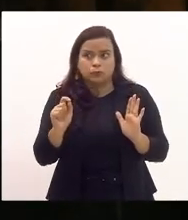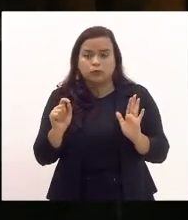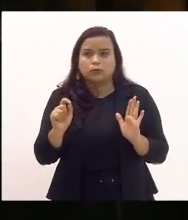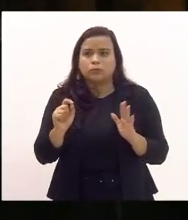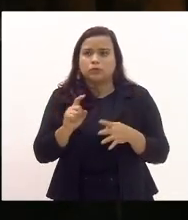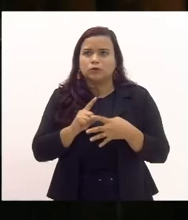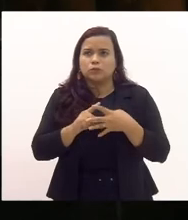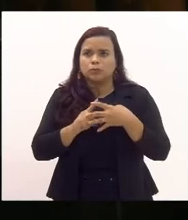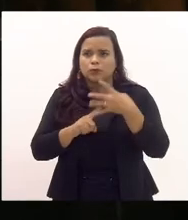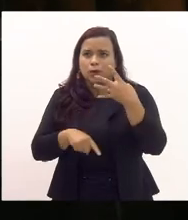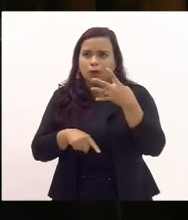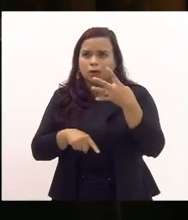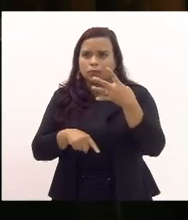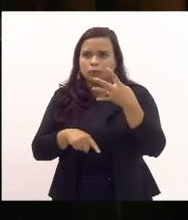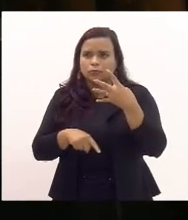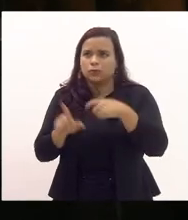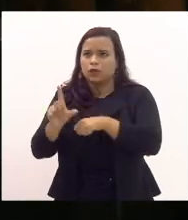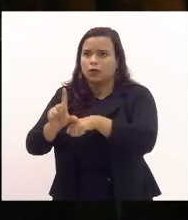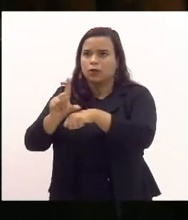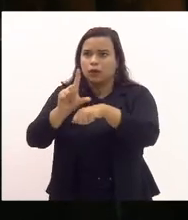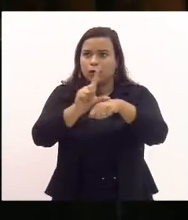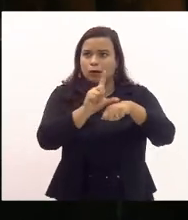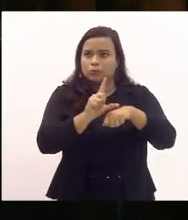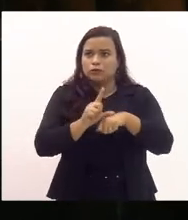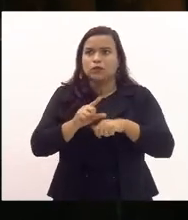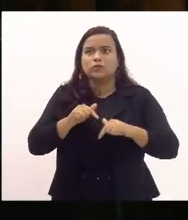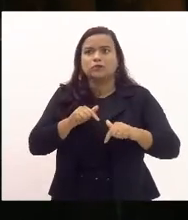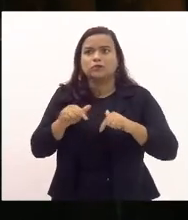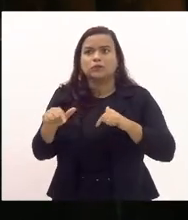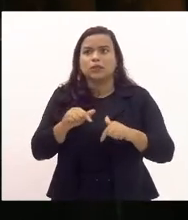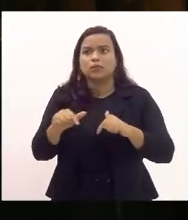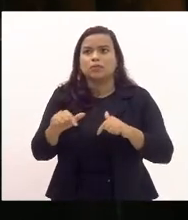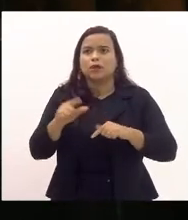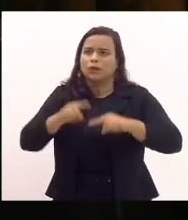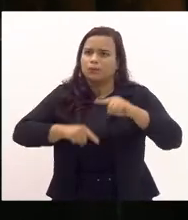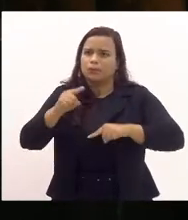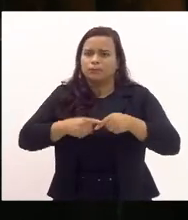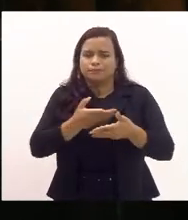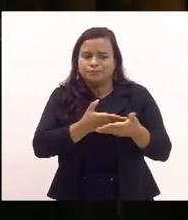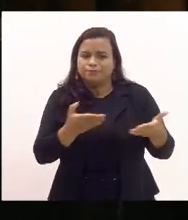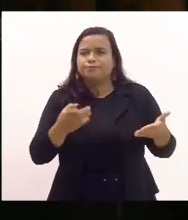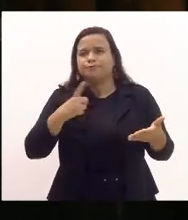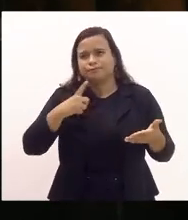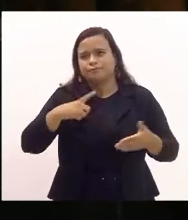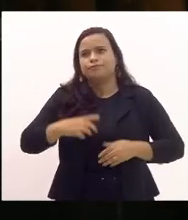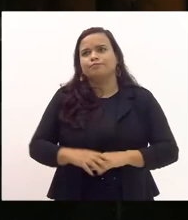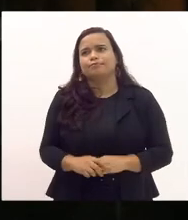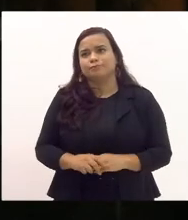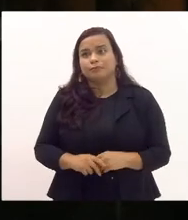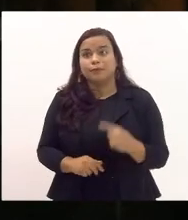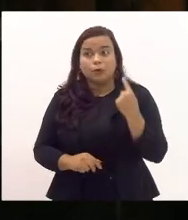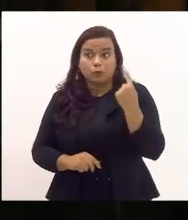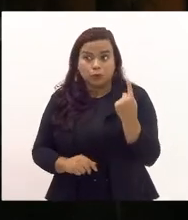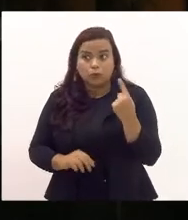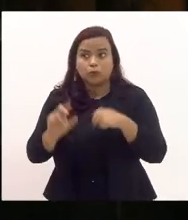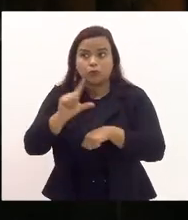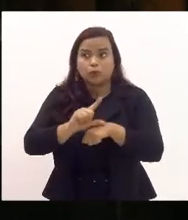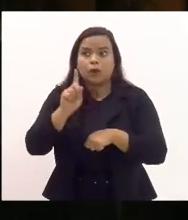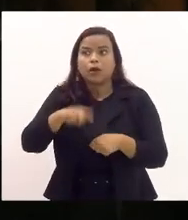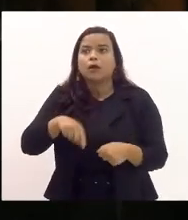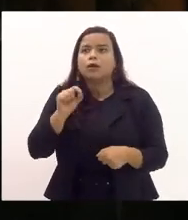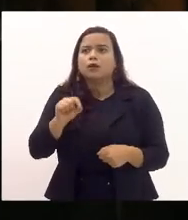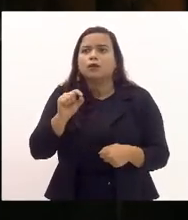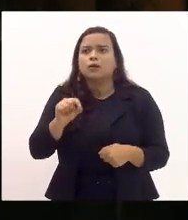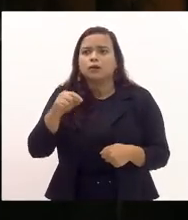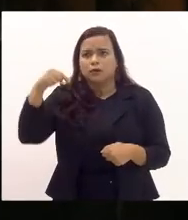14 estabelecimentos que trabalham com esses conteúdos e um desses estabelecimentos